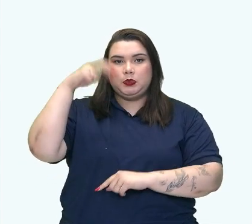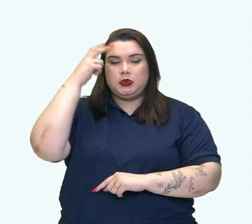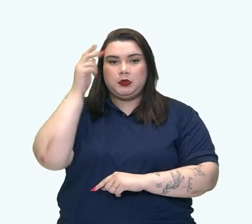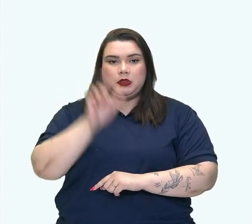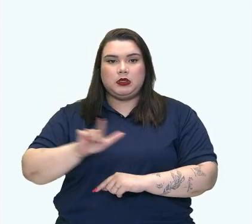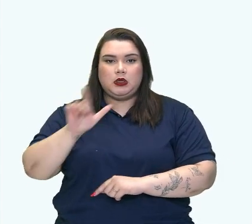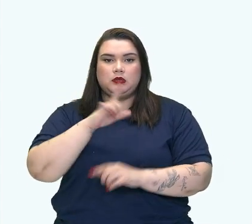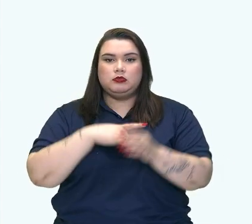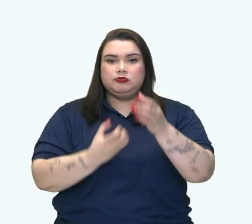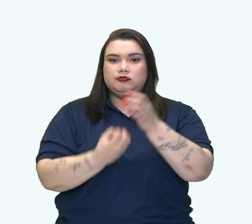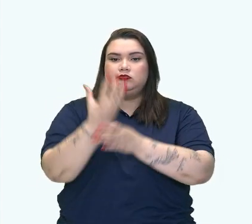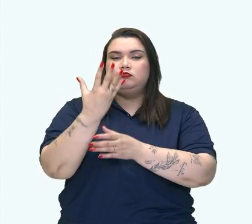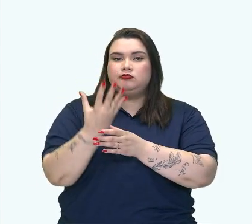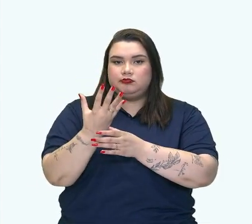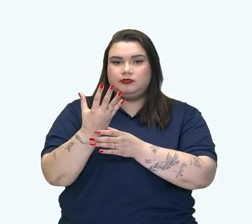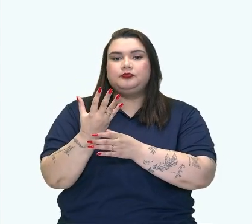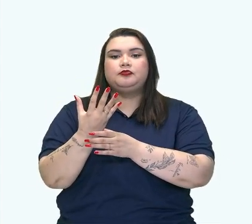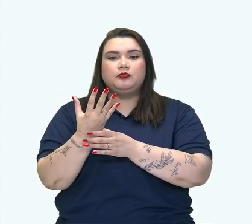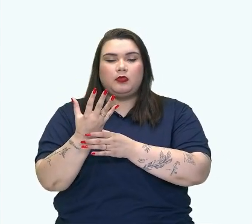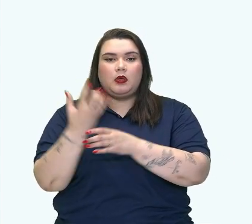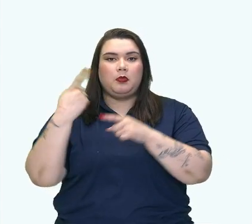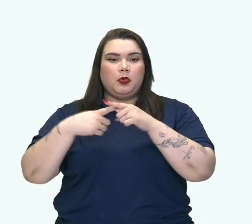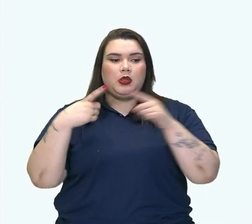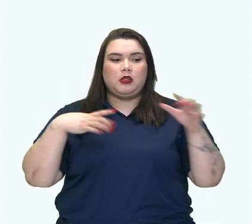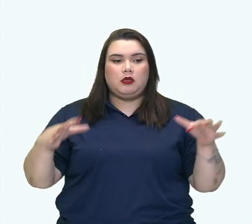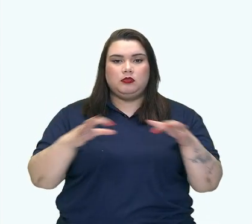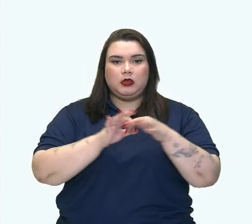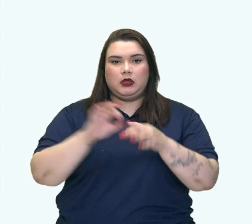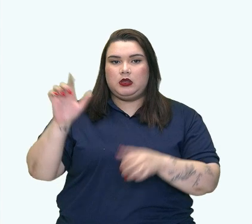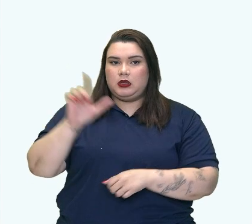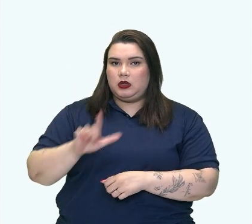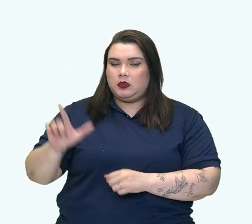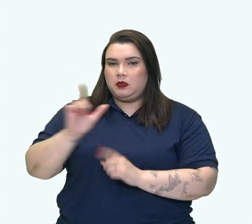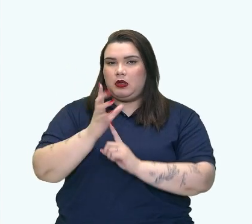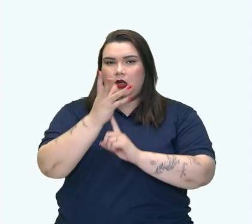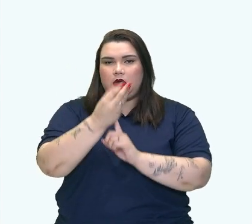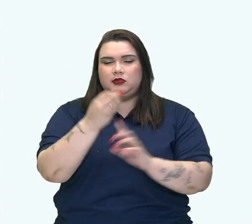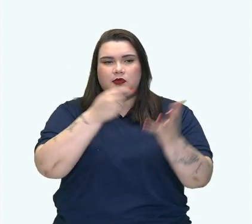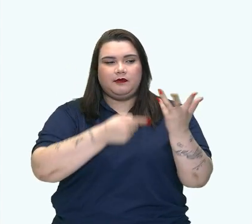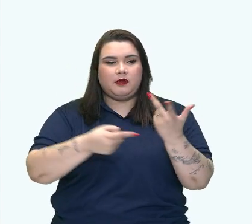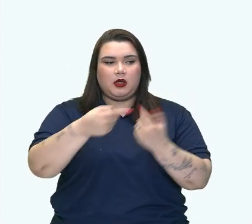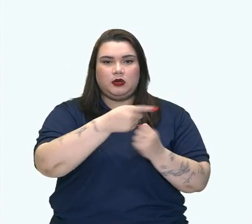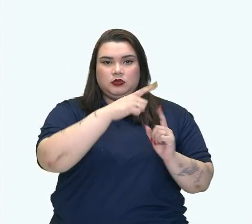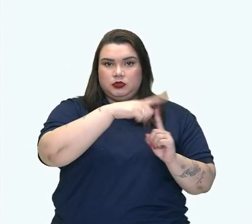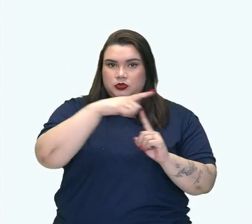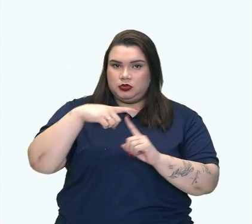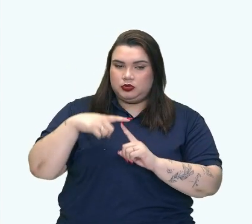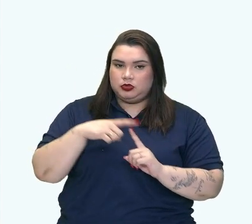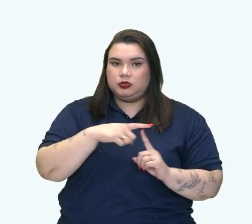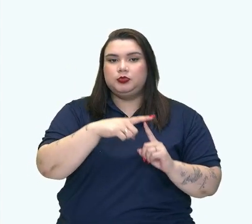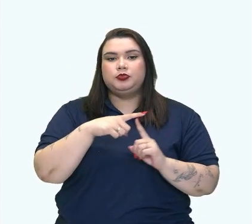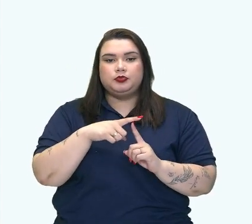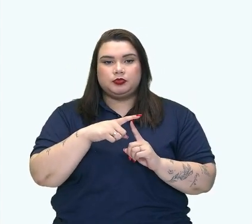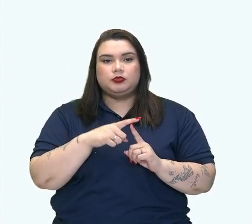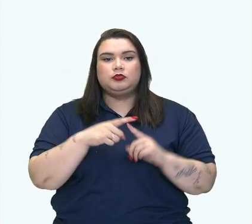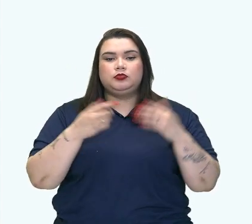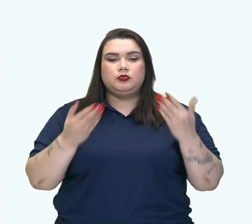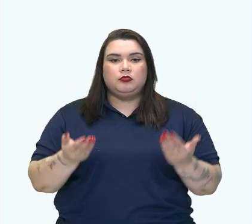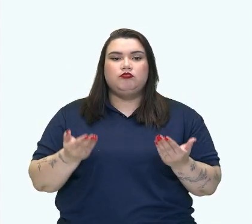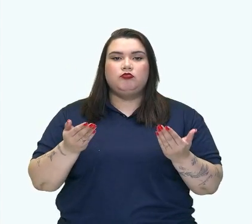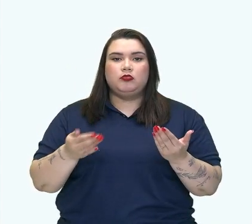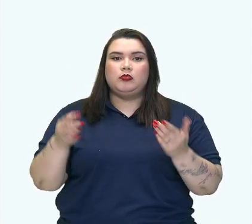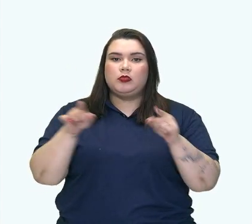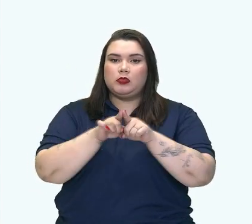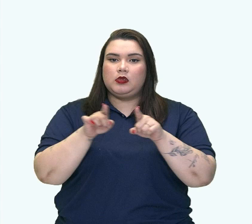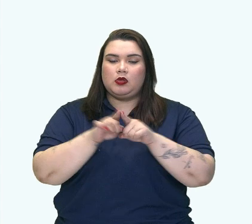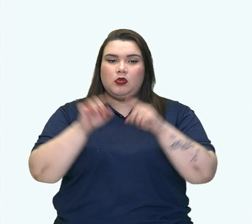gente pense nesse cultural, porque ele vai além da literatura, as outras artes, artes plásticas, também vão seguir essas tendências pós-modernas, ainda também